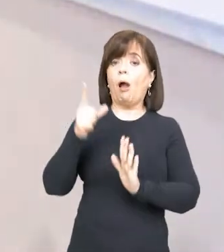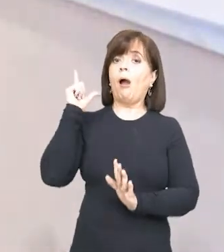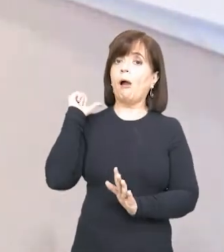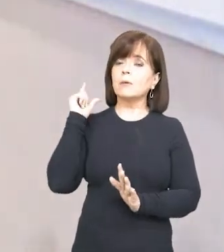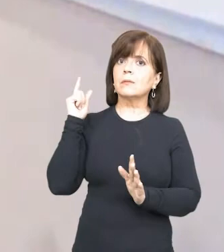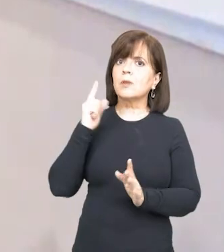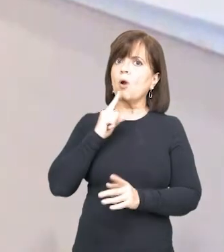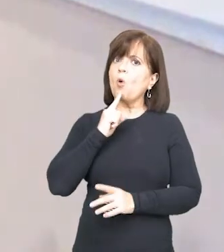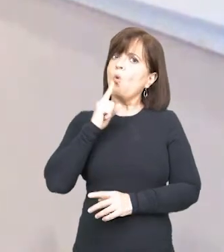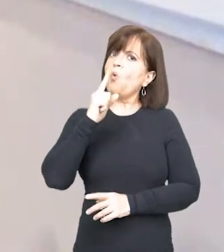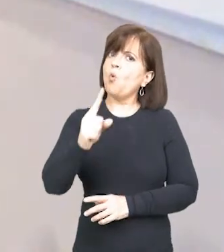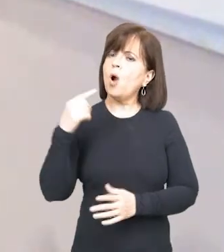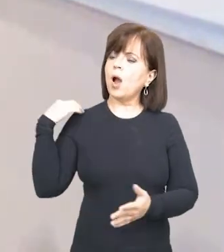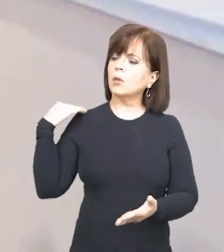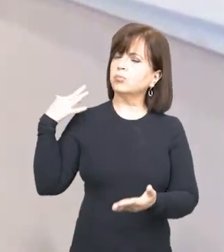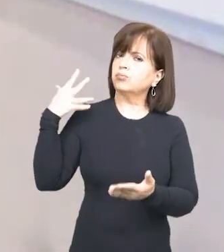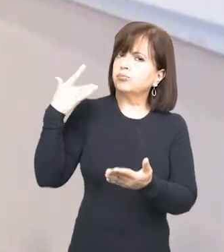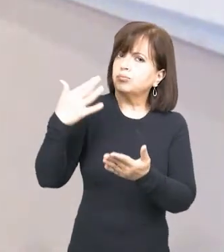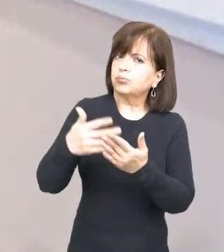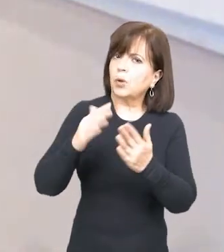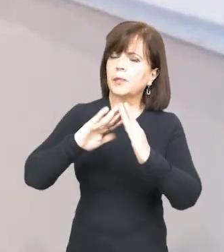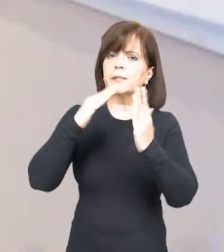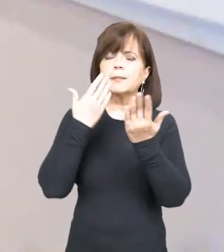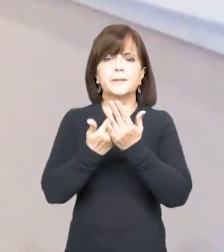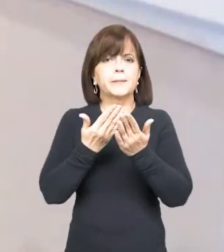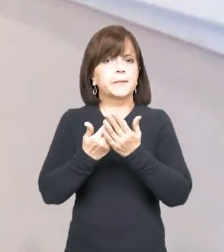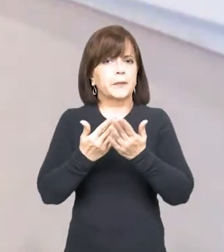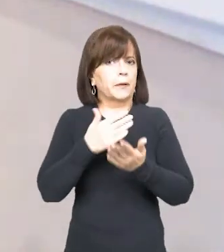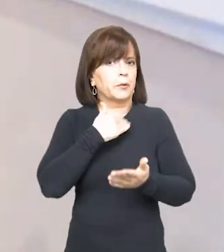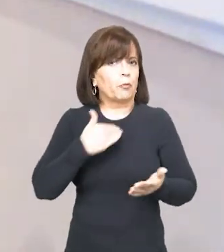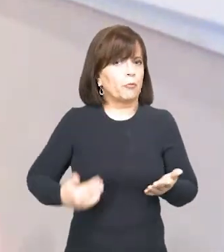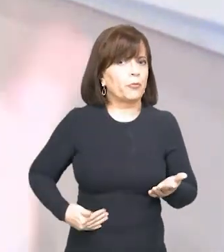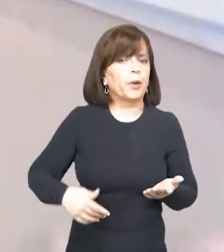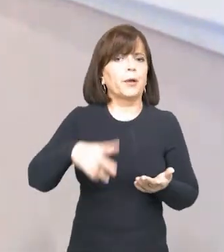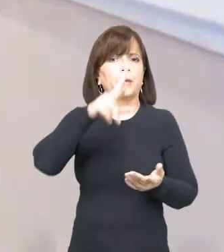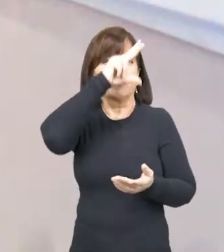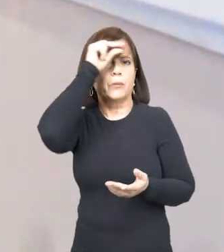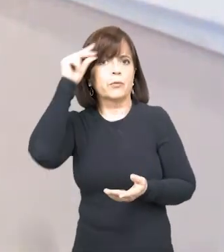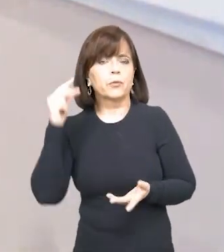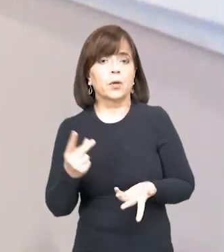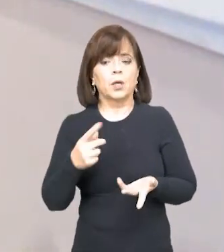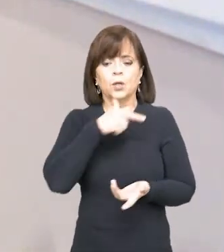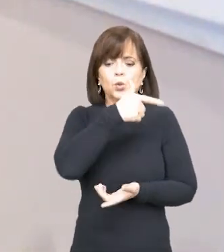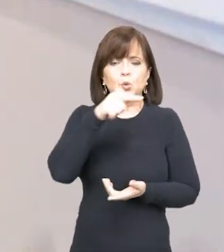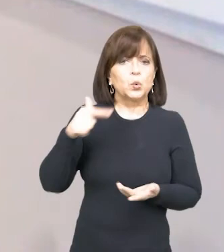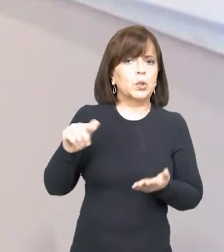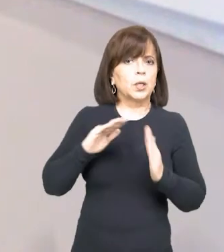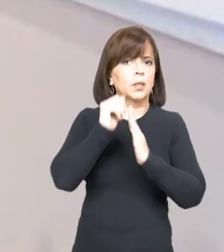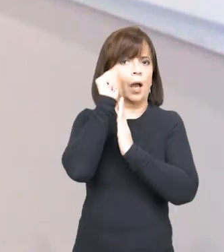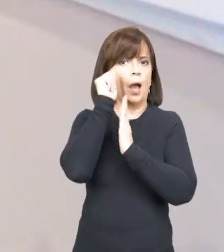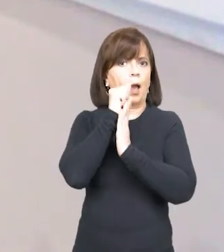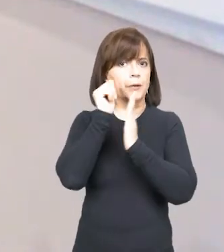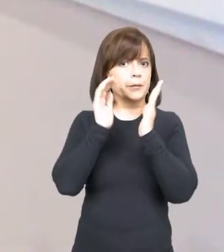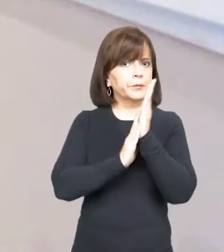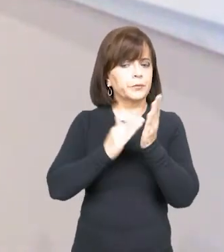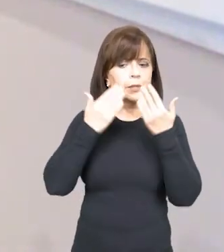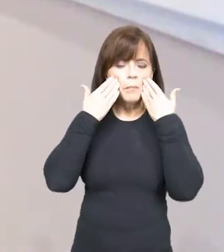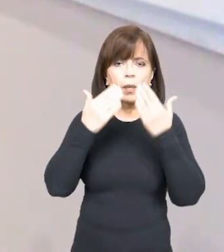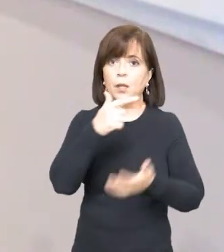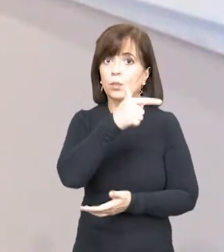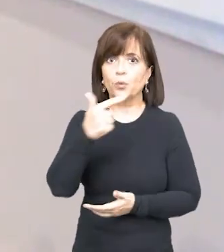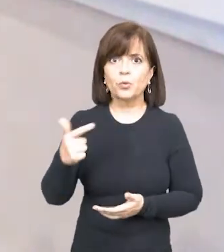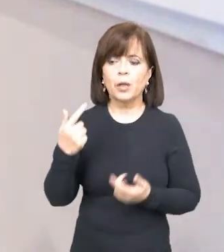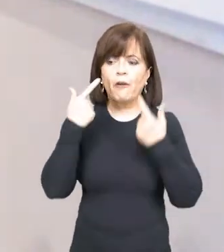tempo todo com as crianças, principalmente da rede pública, né, sem a realização de atividades presenciais, a gente